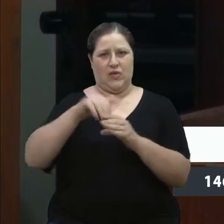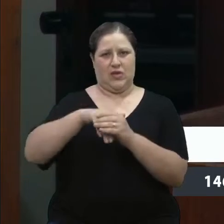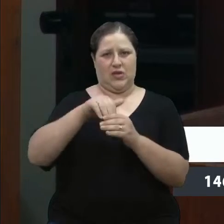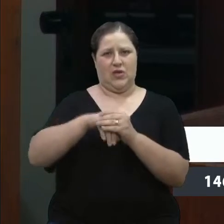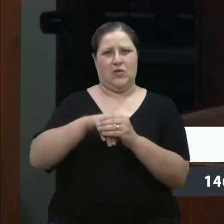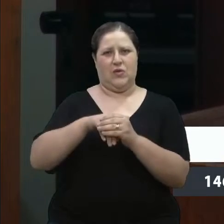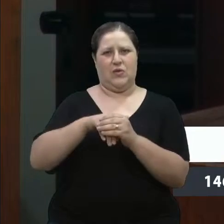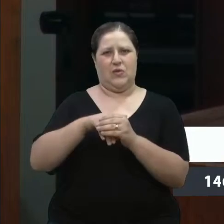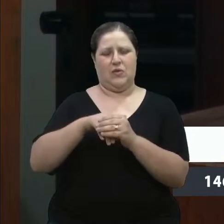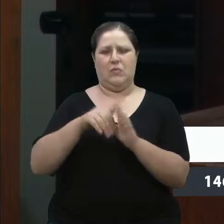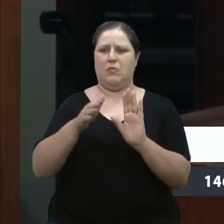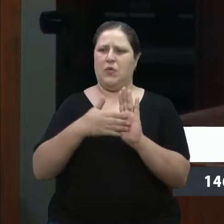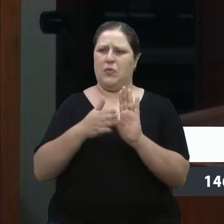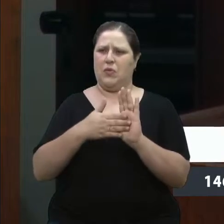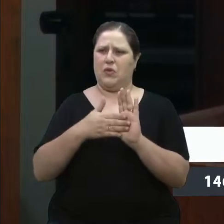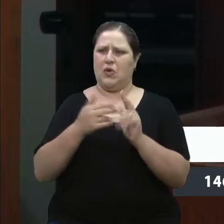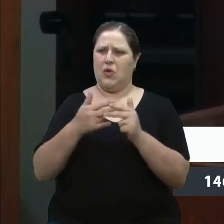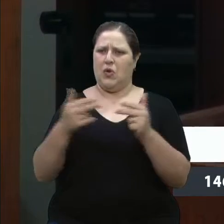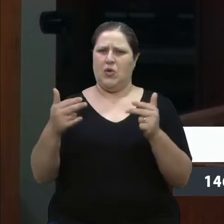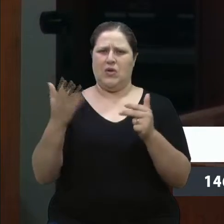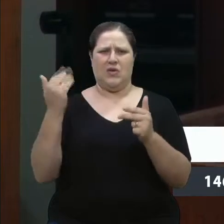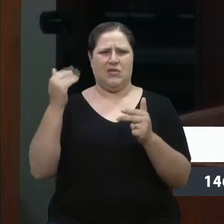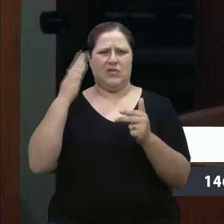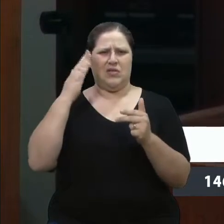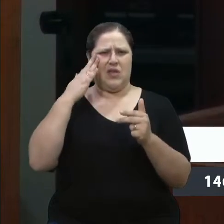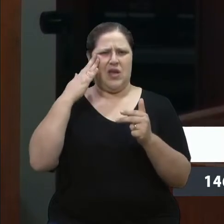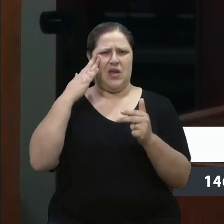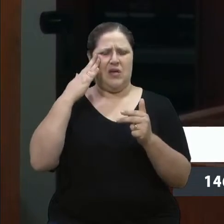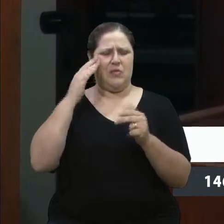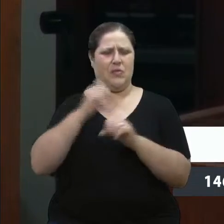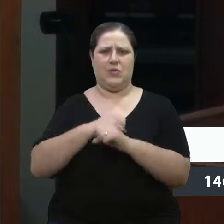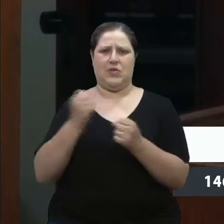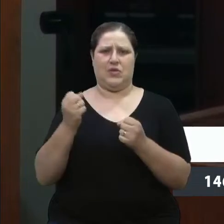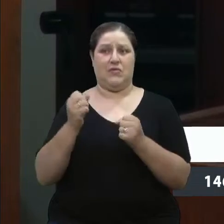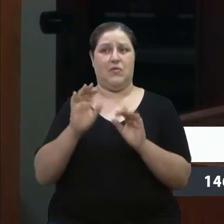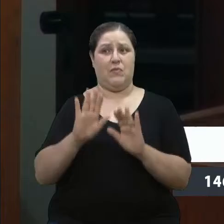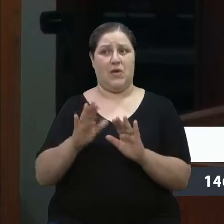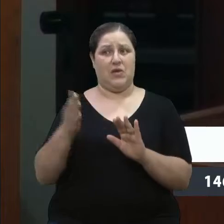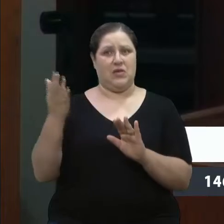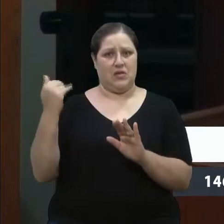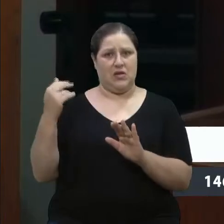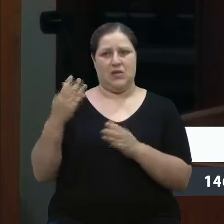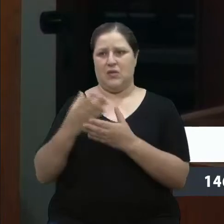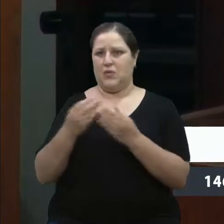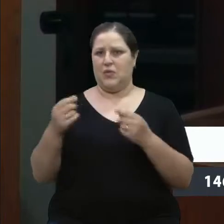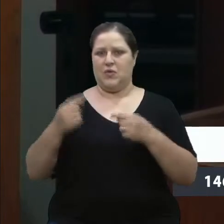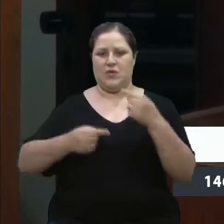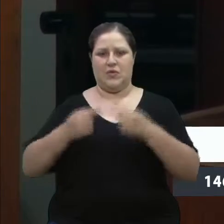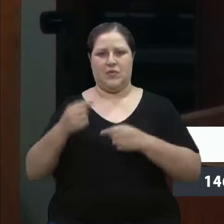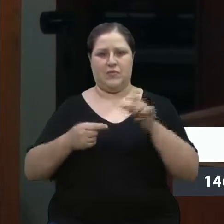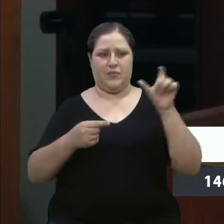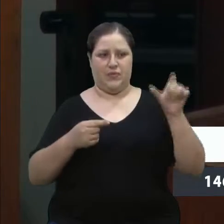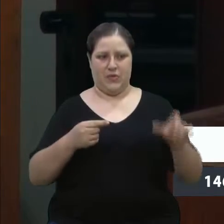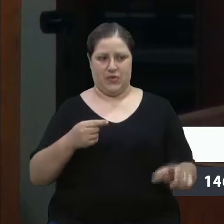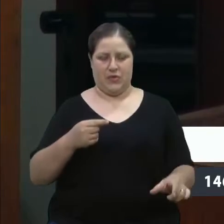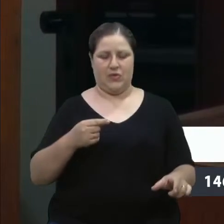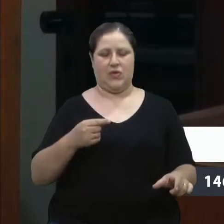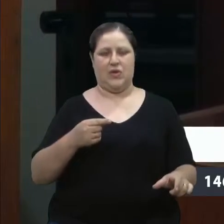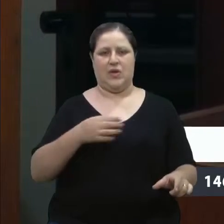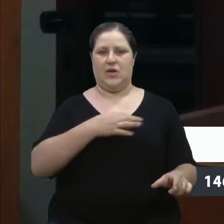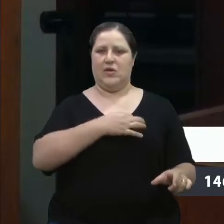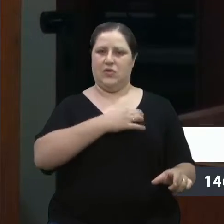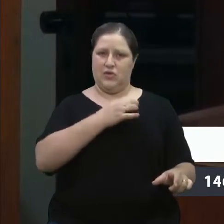não era possível. Mas a época foi, inclusive, muito discutido. E o candidato e atual